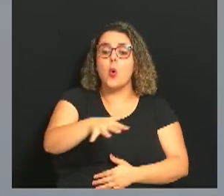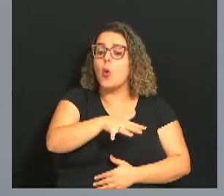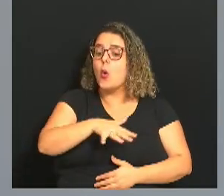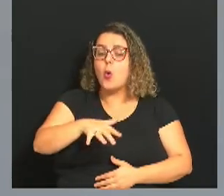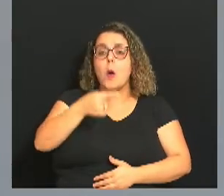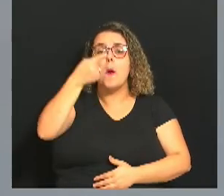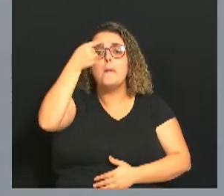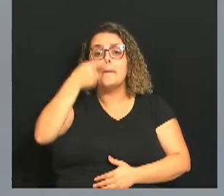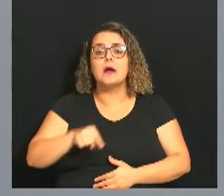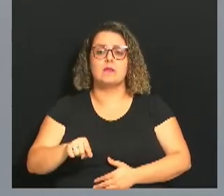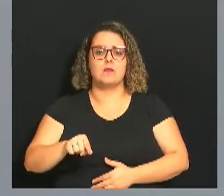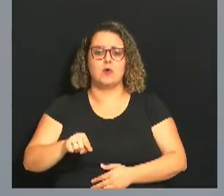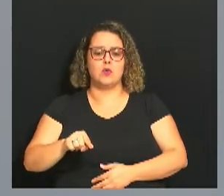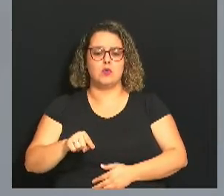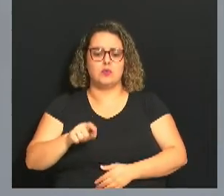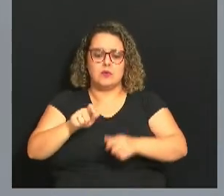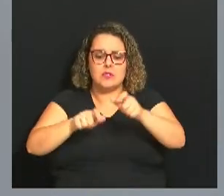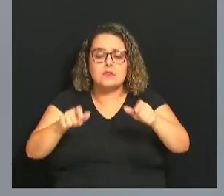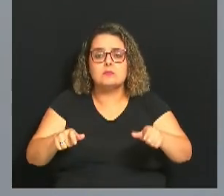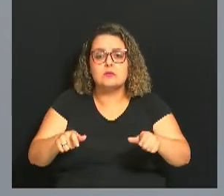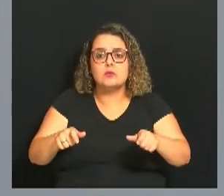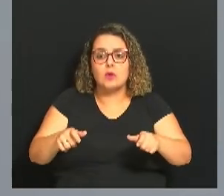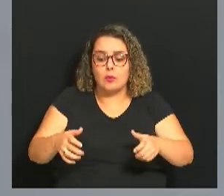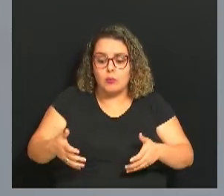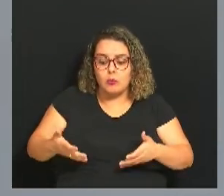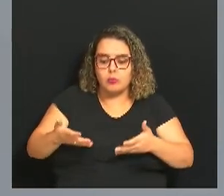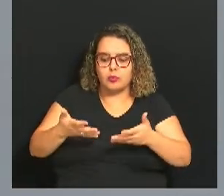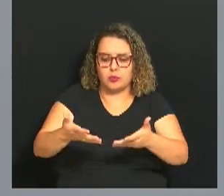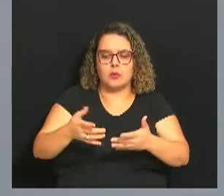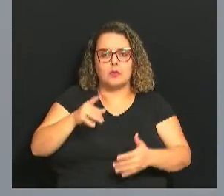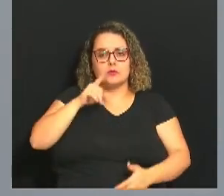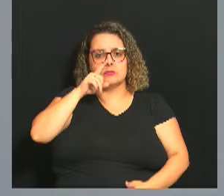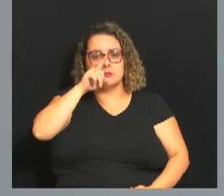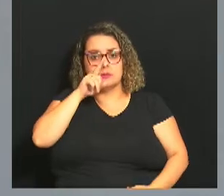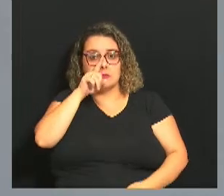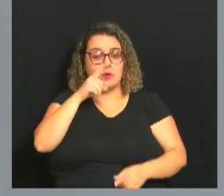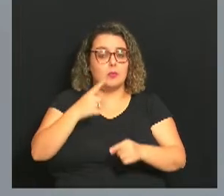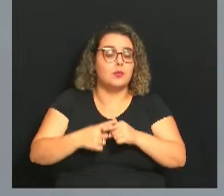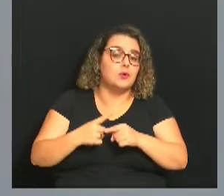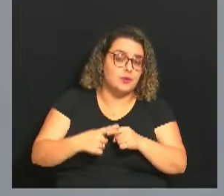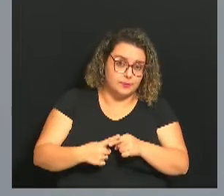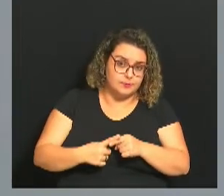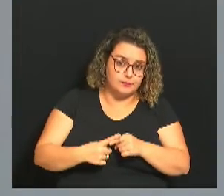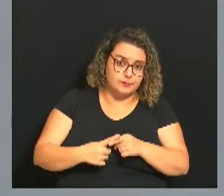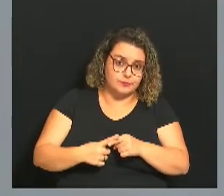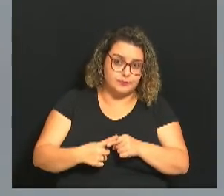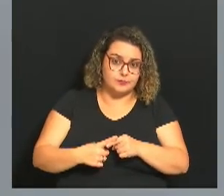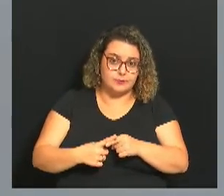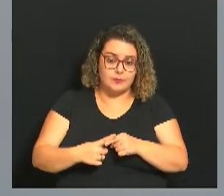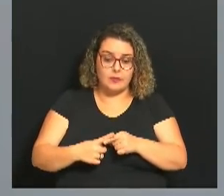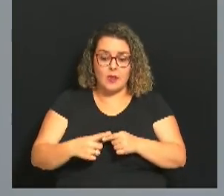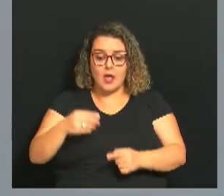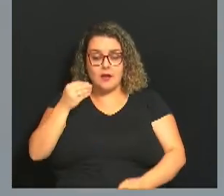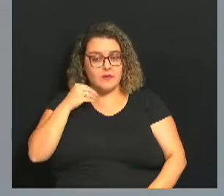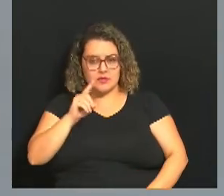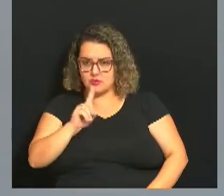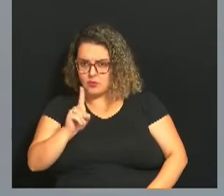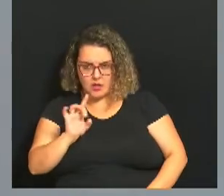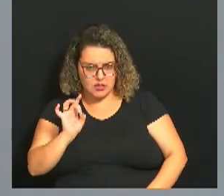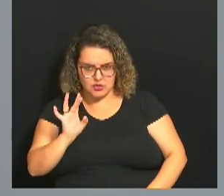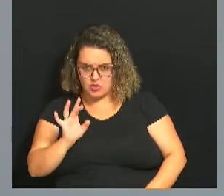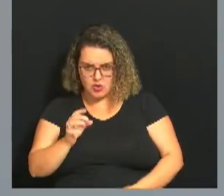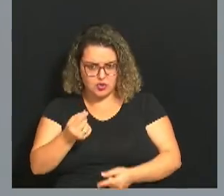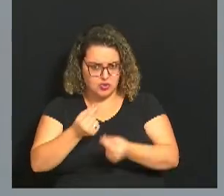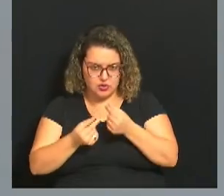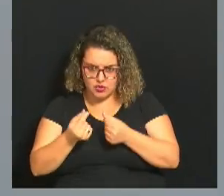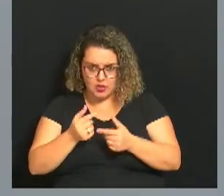da população que é exposta a esses riscos. Por quê? A vulnerabilidade ela não é só de renda. Você tem que pensar a